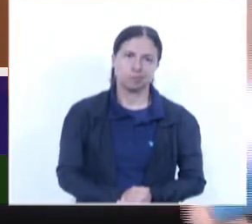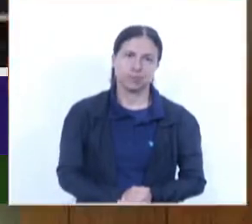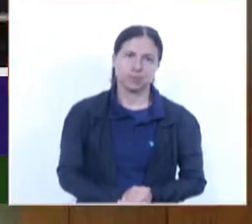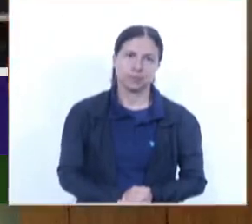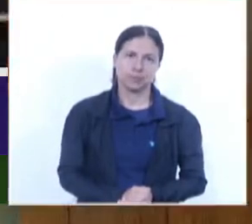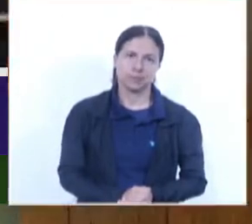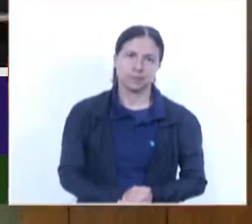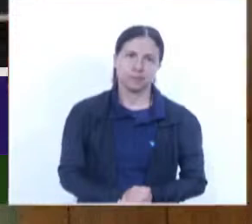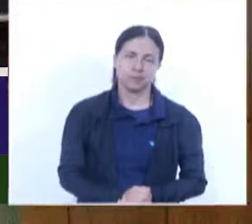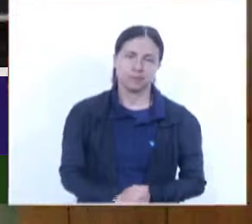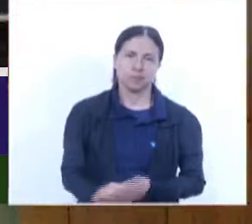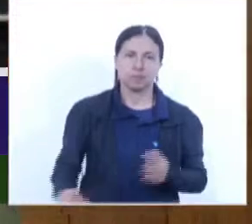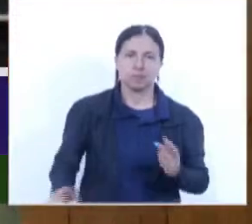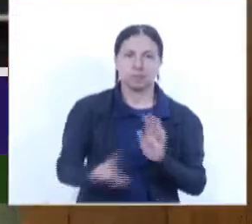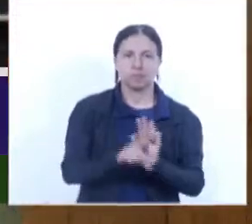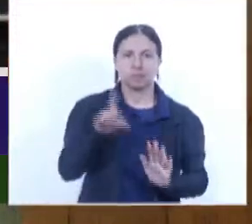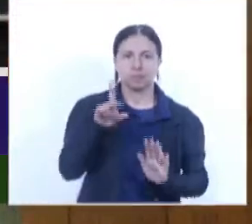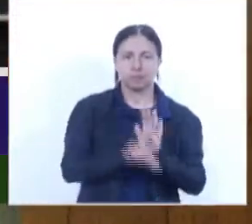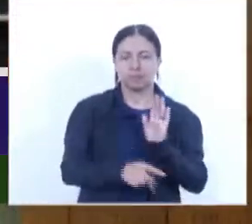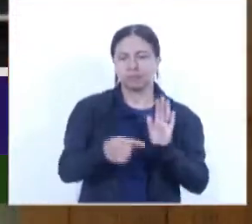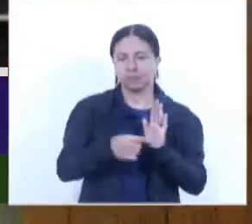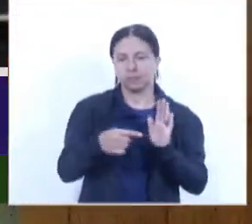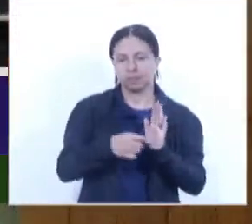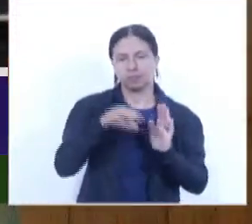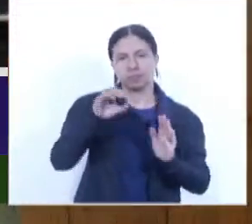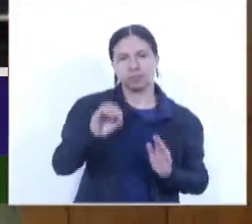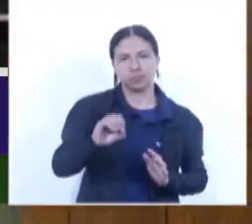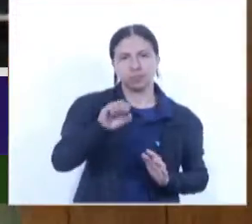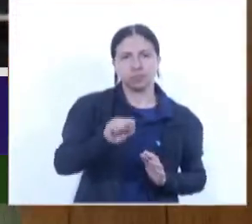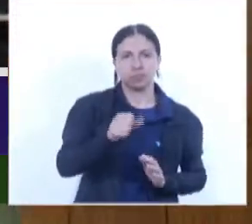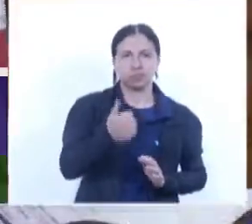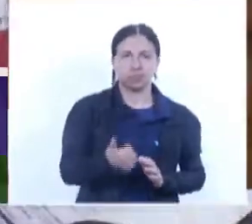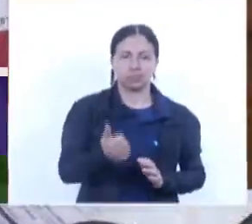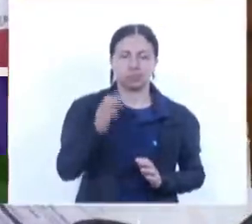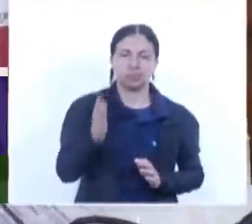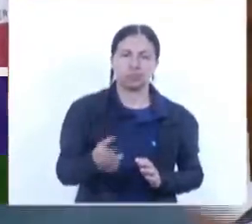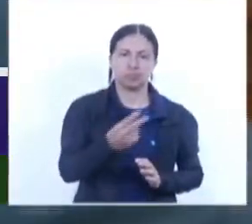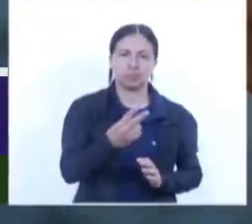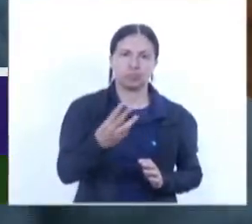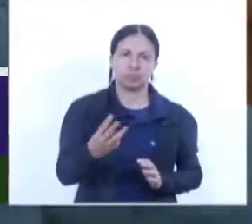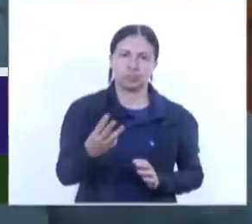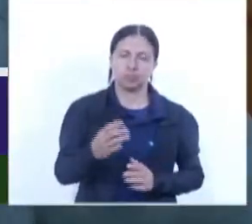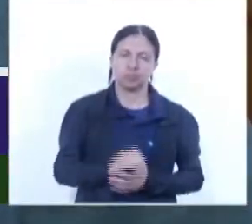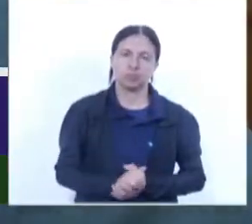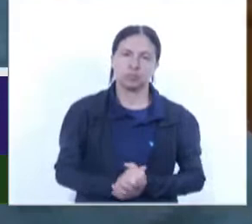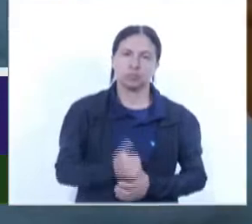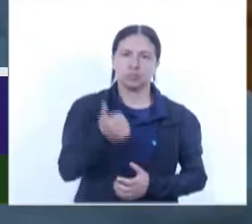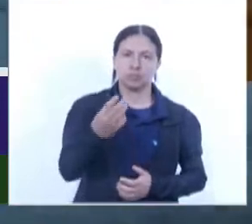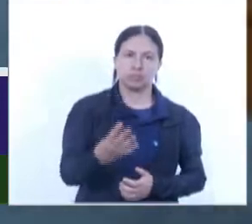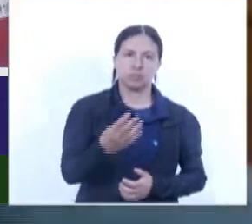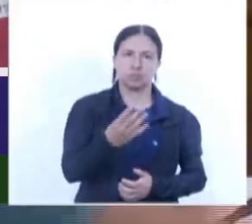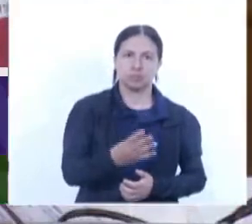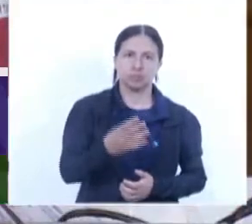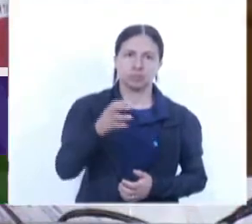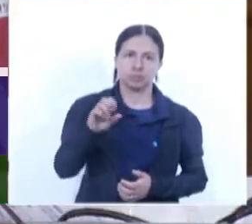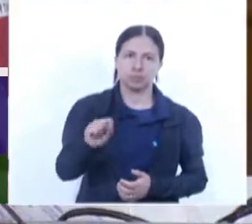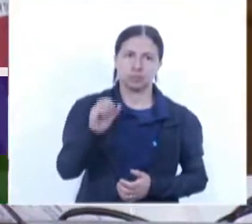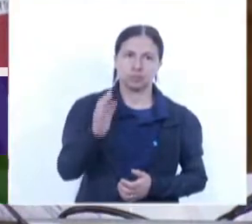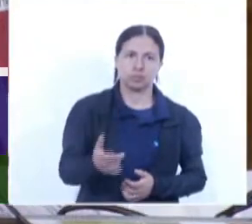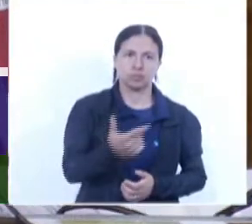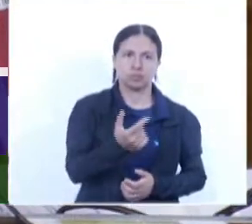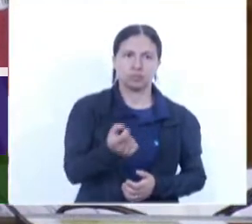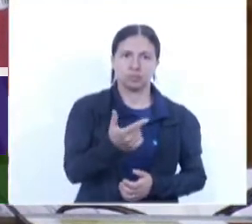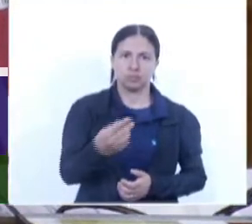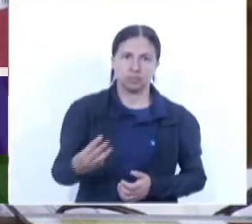projeto de lei 081 de 2023 número 3 48 2023 21 12